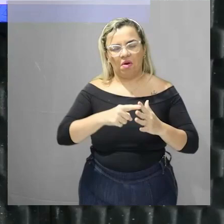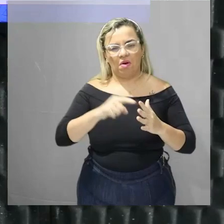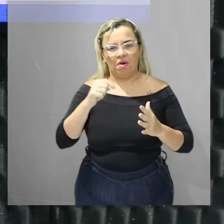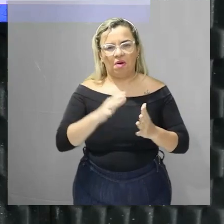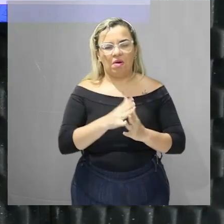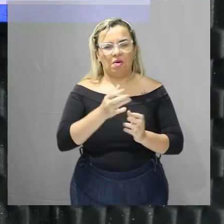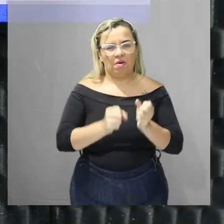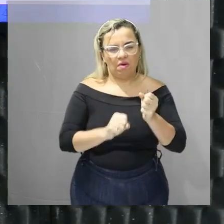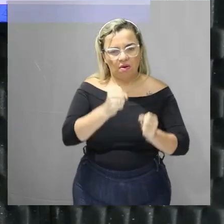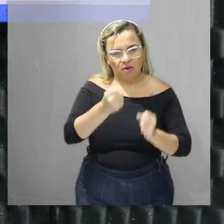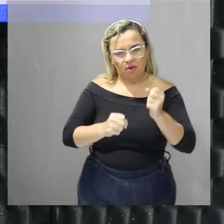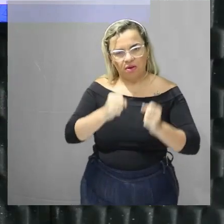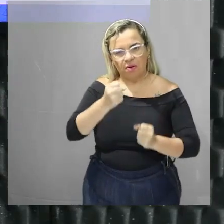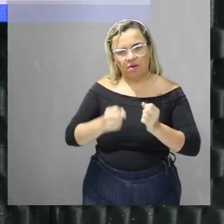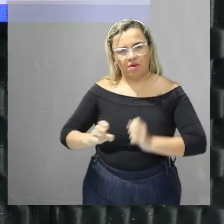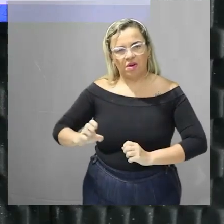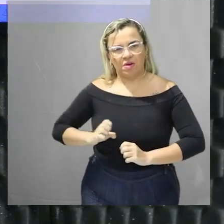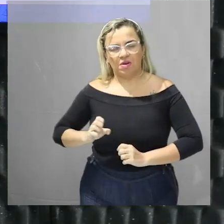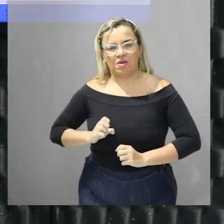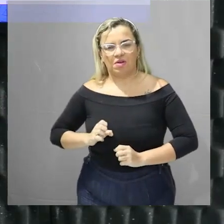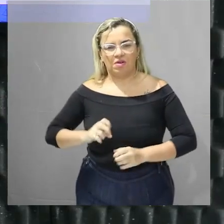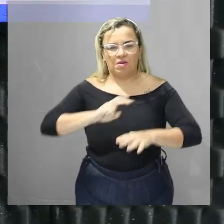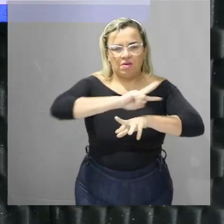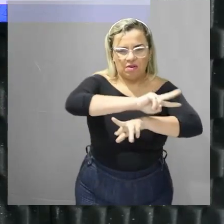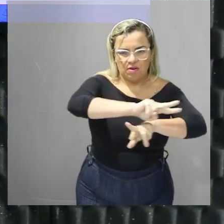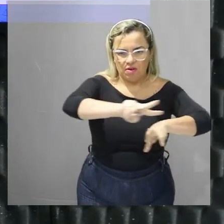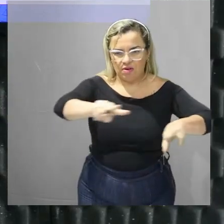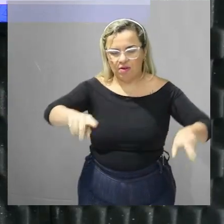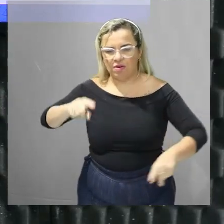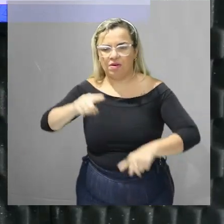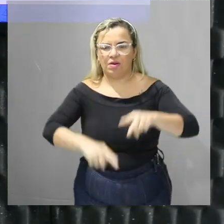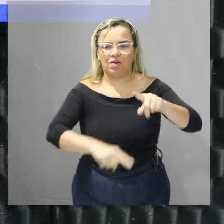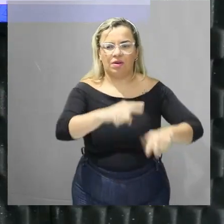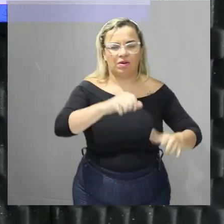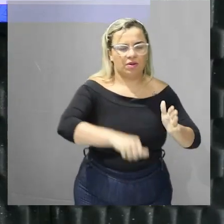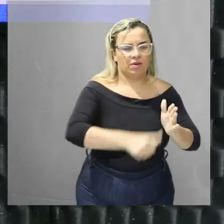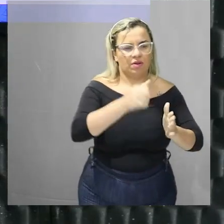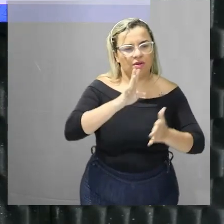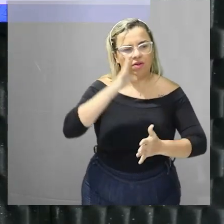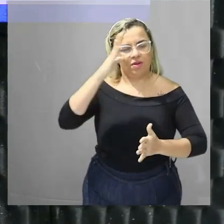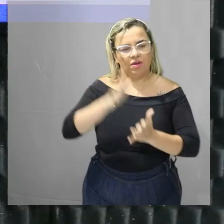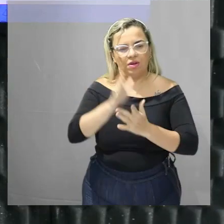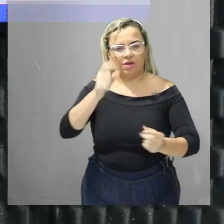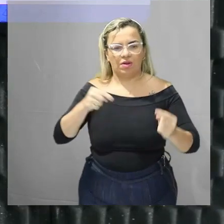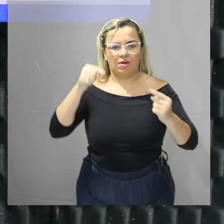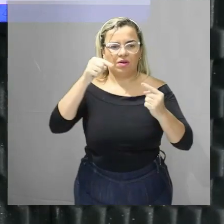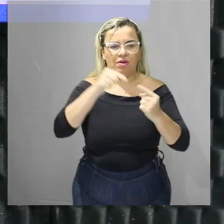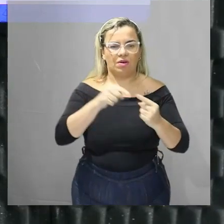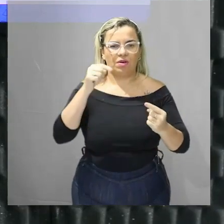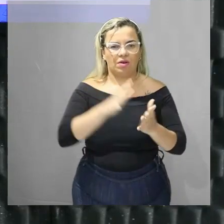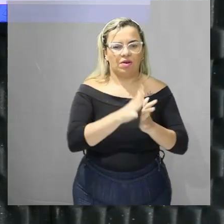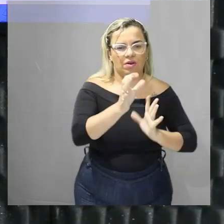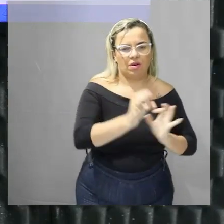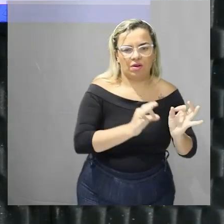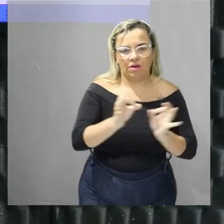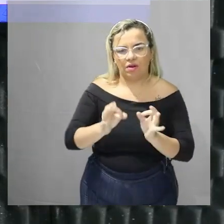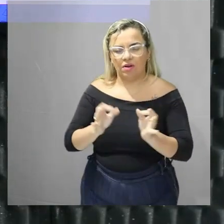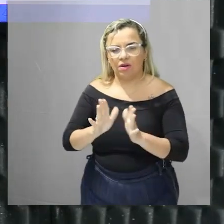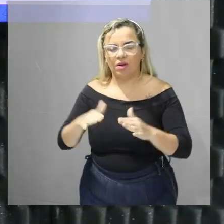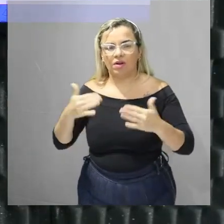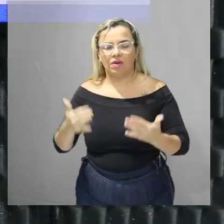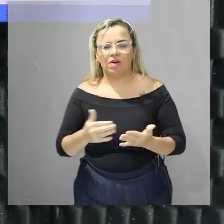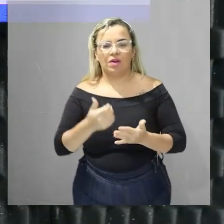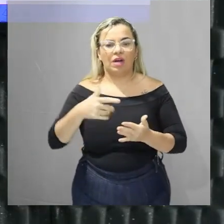produzir riquezas. O primeiro e principal objetivo do planejamento devia ser o de azeitar